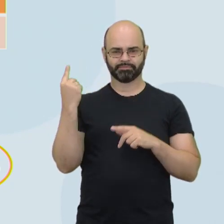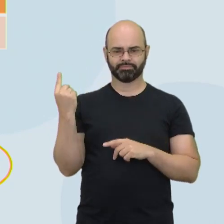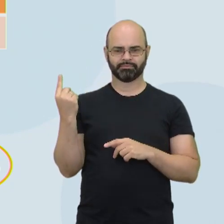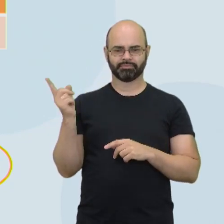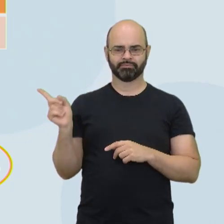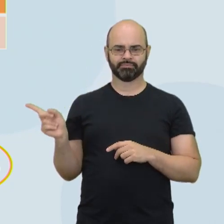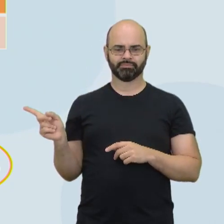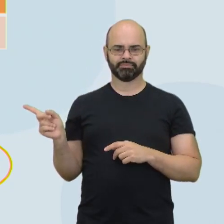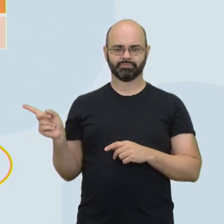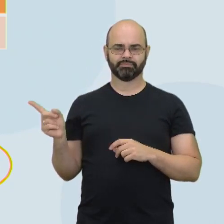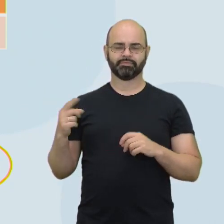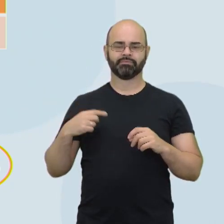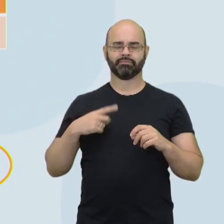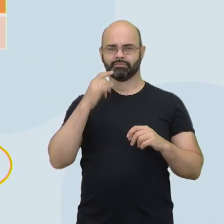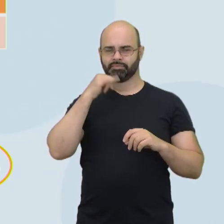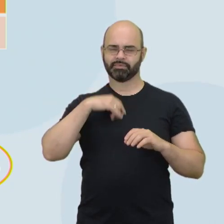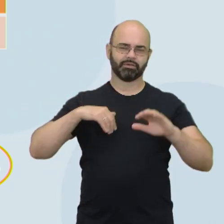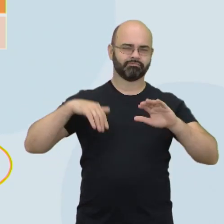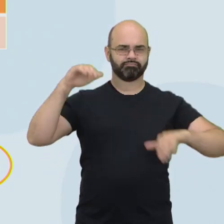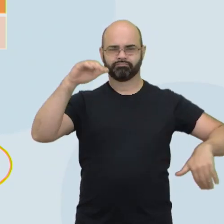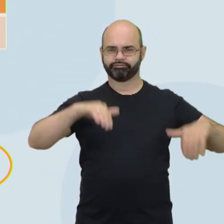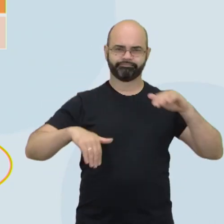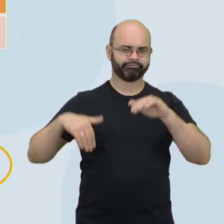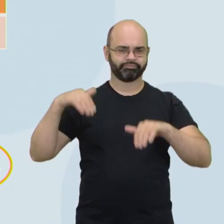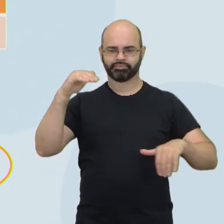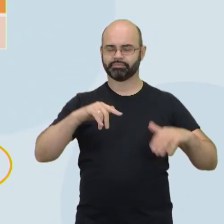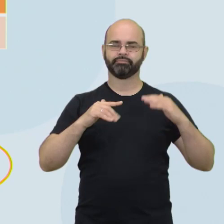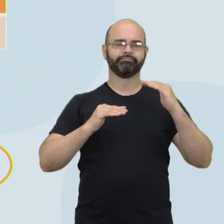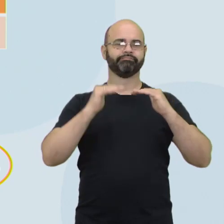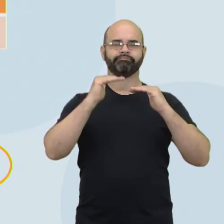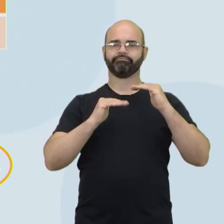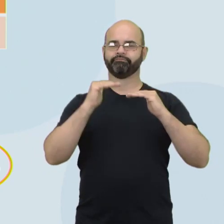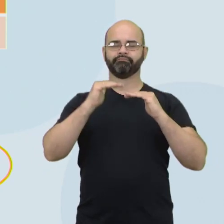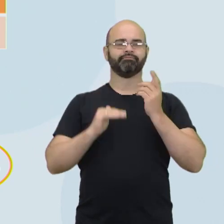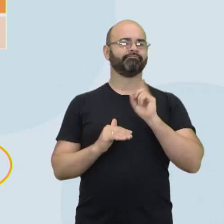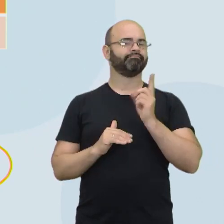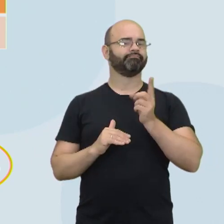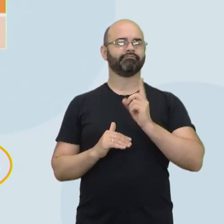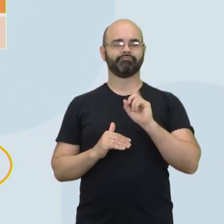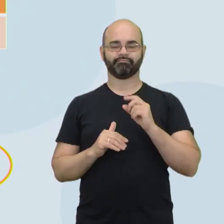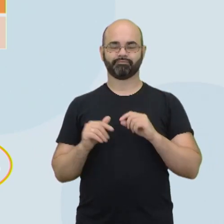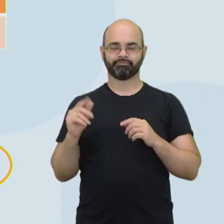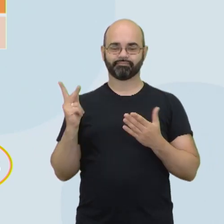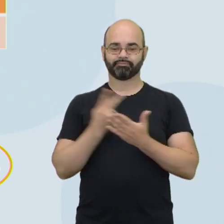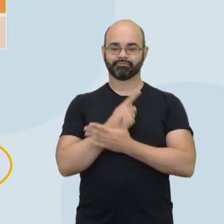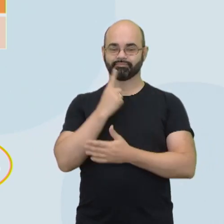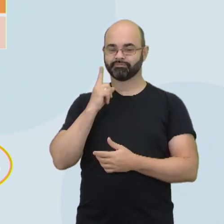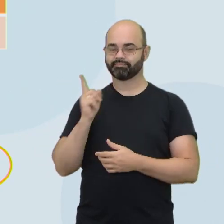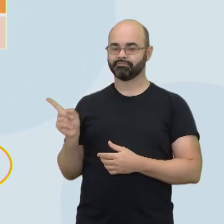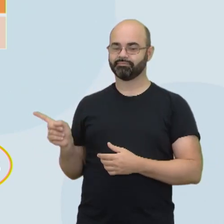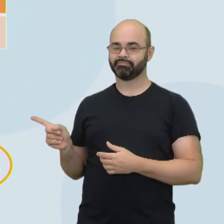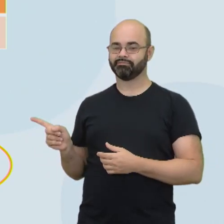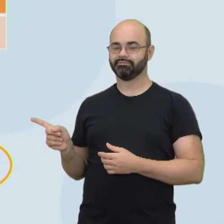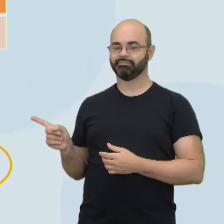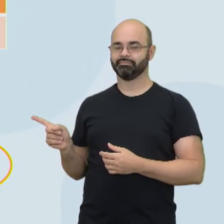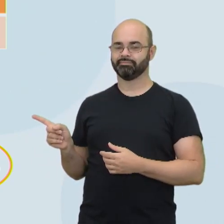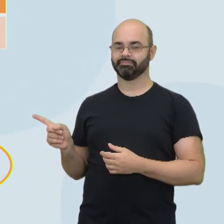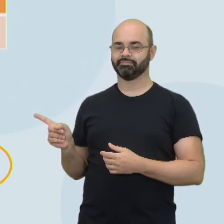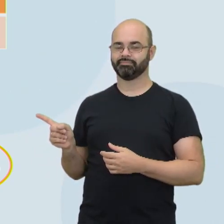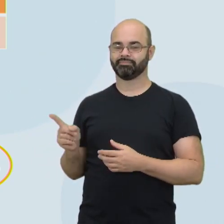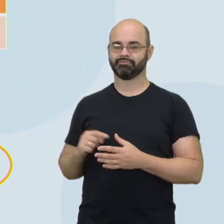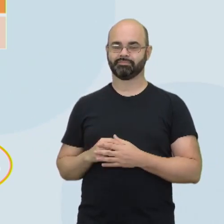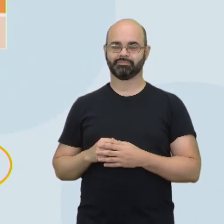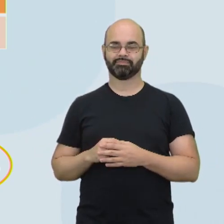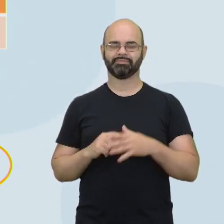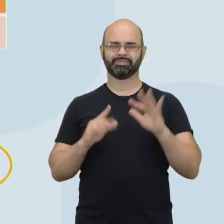Chega um momento que o nadador, ele não consegue nadar proporcionalmente, que é esse momento aqui, ó. E aí lá no final ele já tá